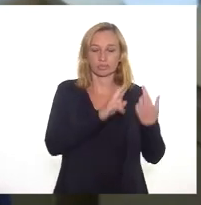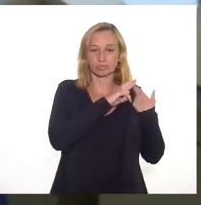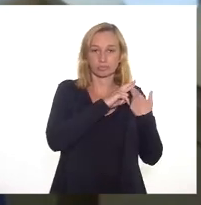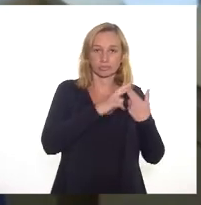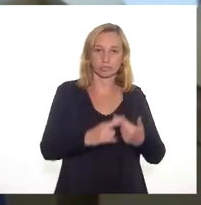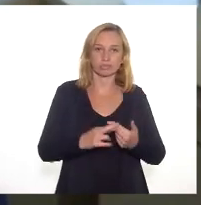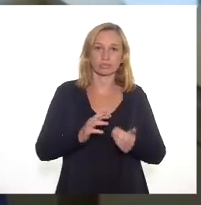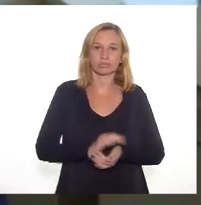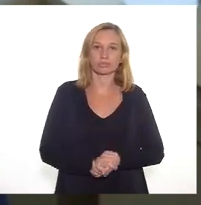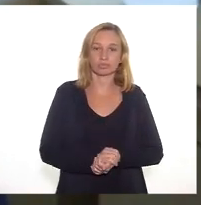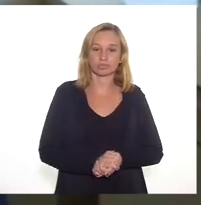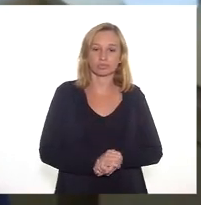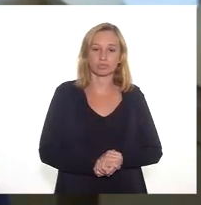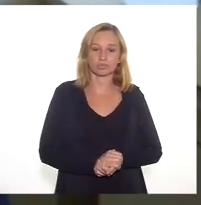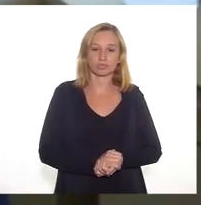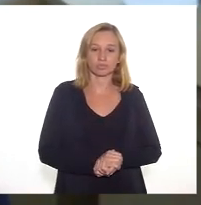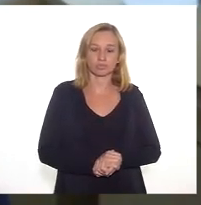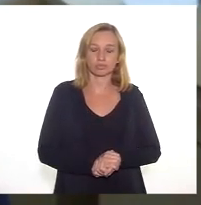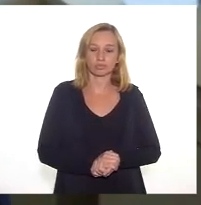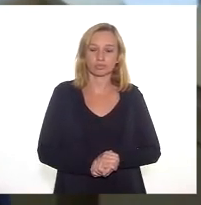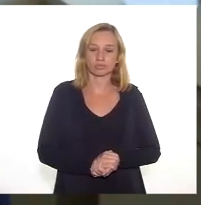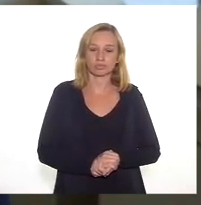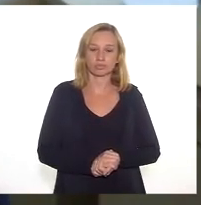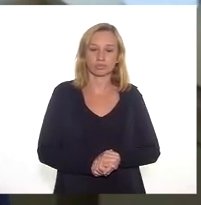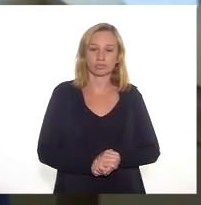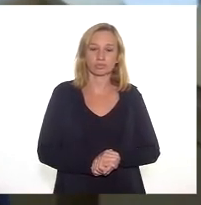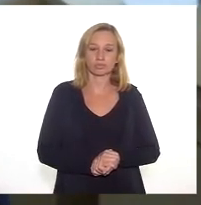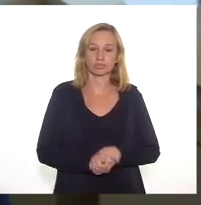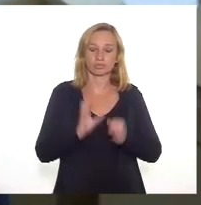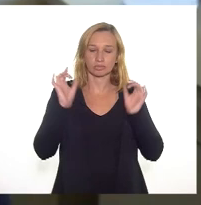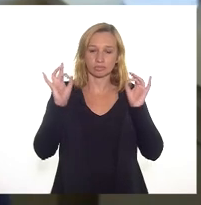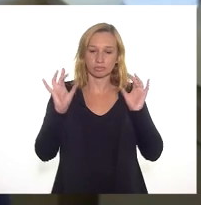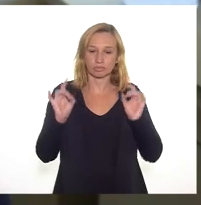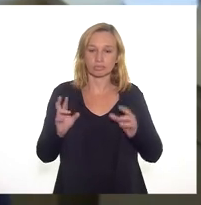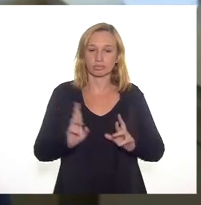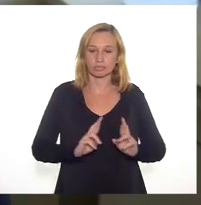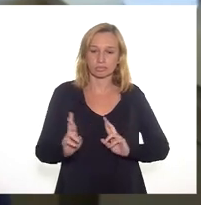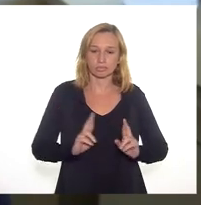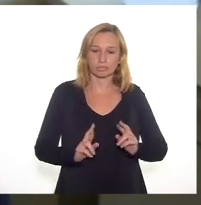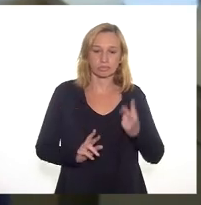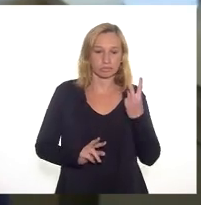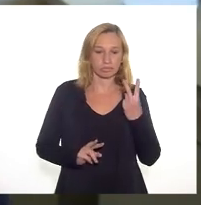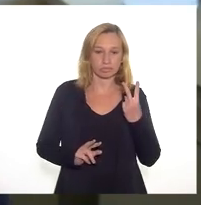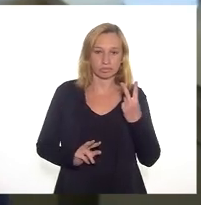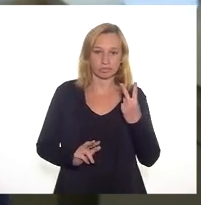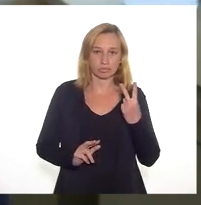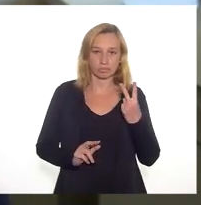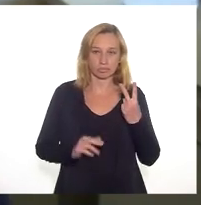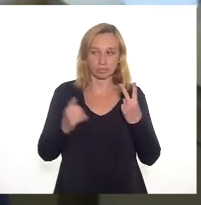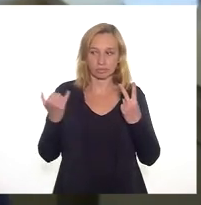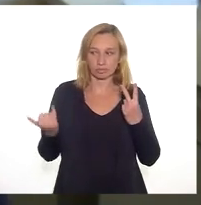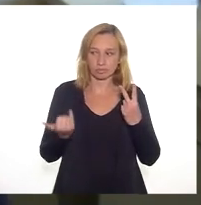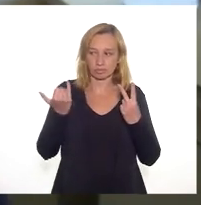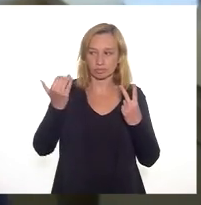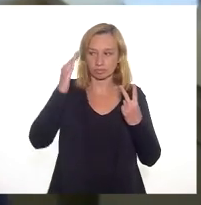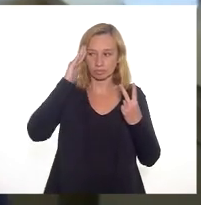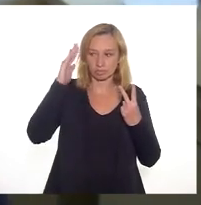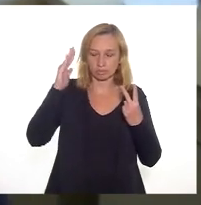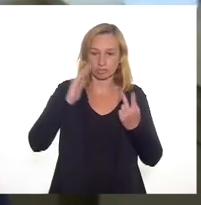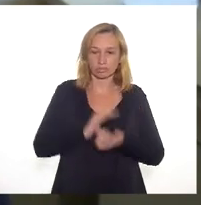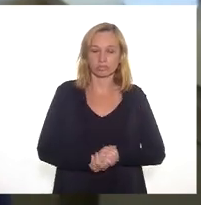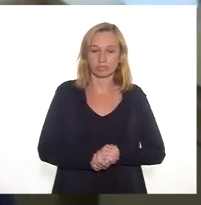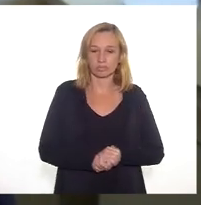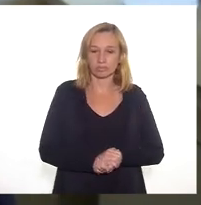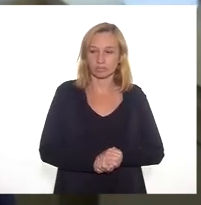responsabilidade, e especificamente em relação a dois grandes eixos, que nós chamamos de